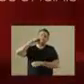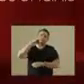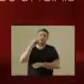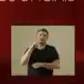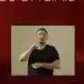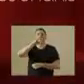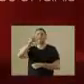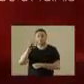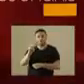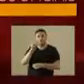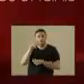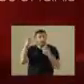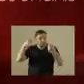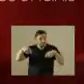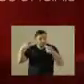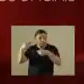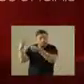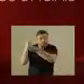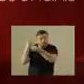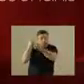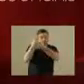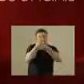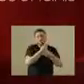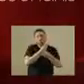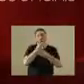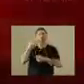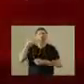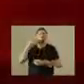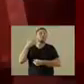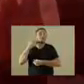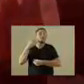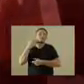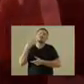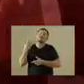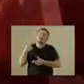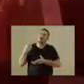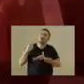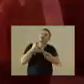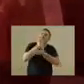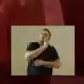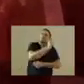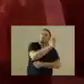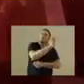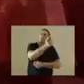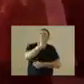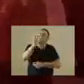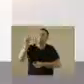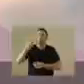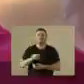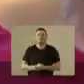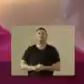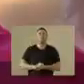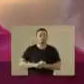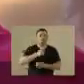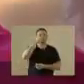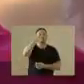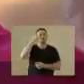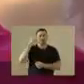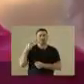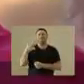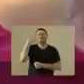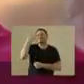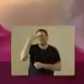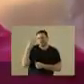preciso, a Prefeitura pegará empréstimos com bancos oficiais para garantir o pagamento do auxílio. E Luiziane